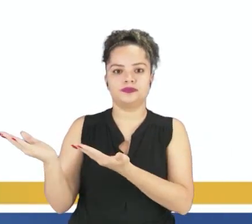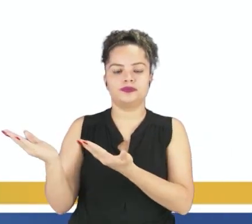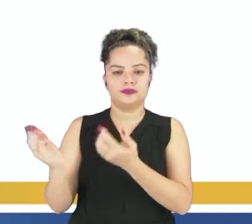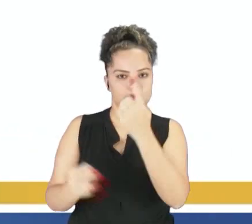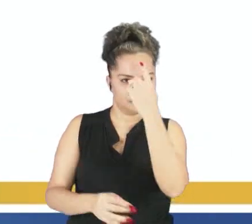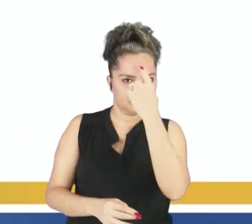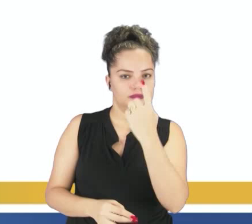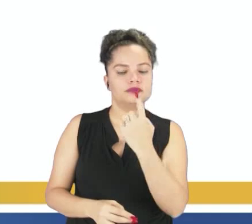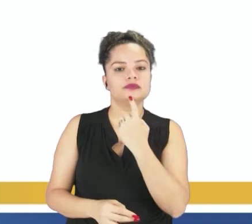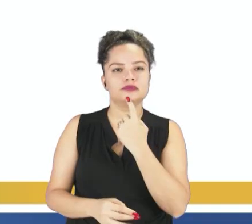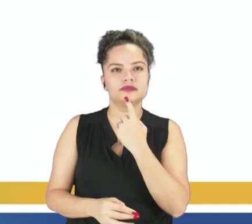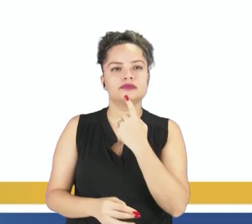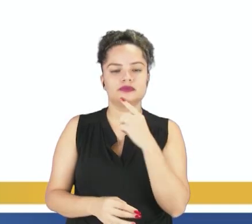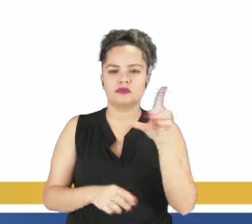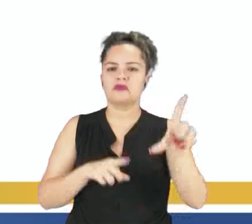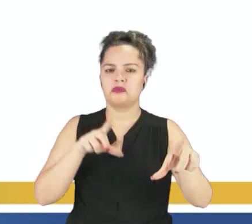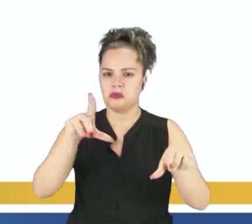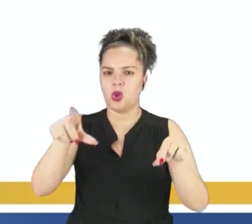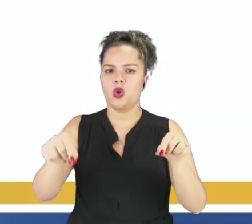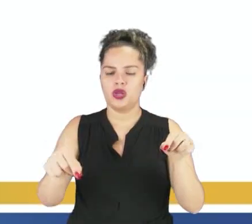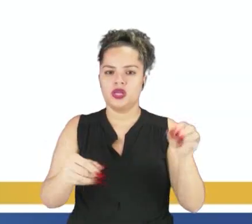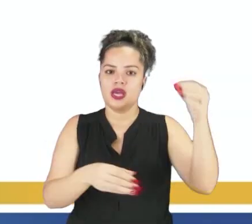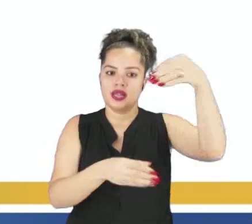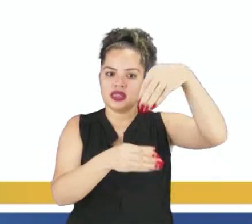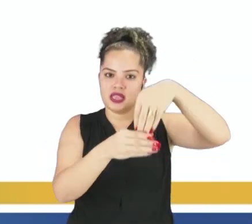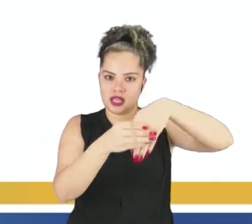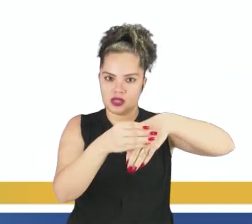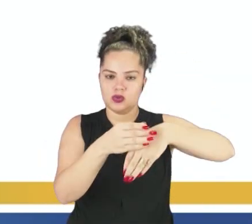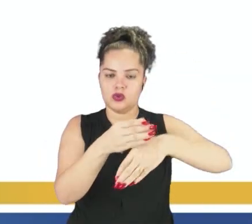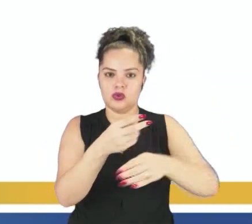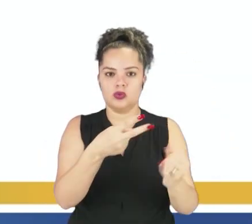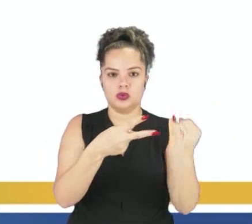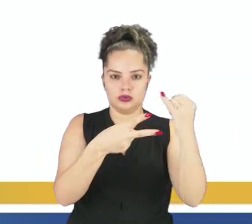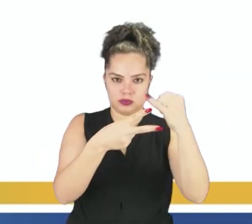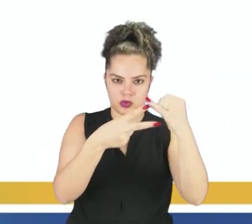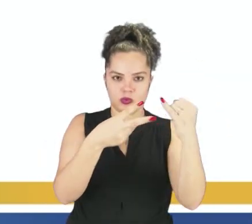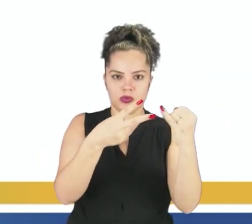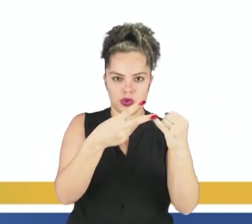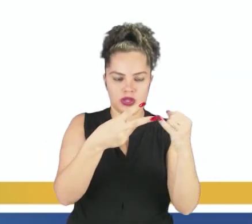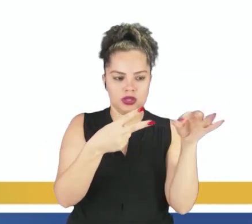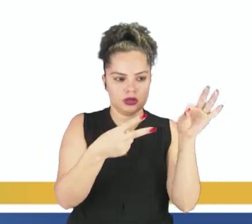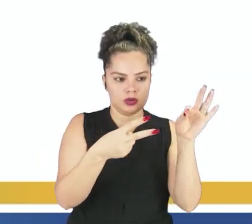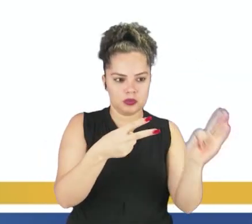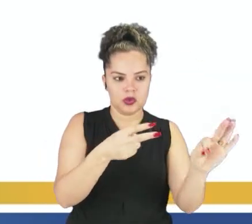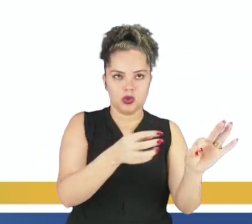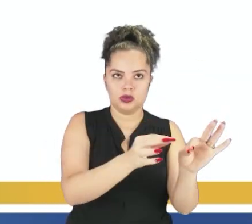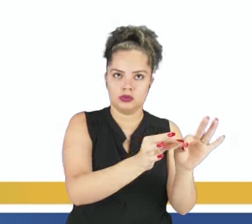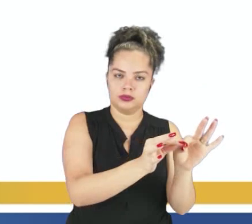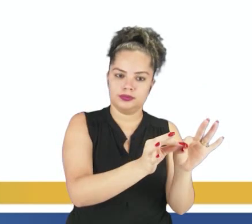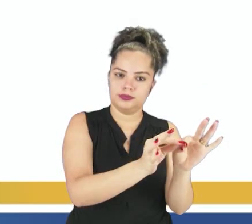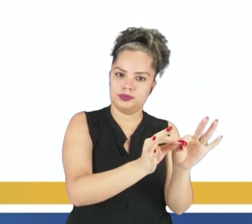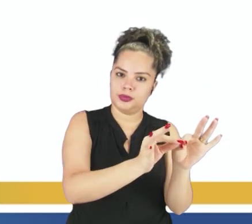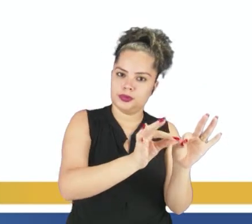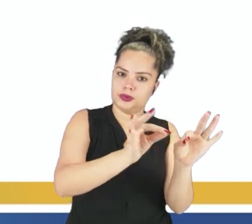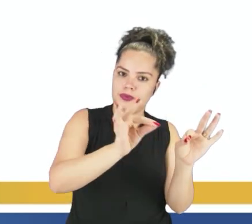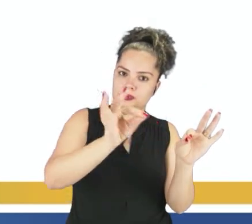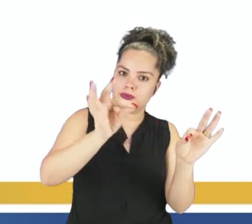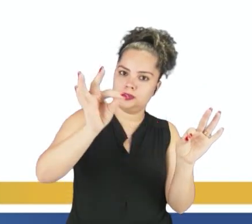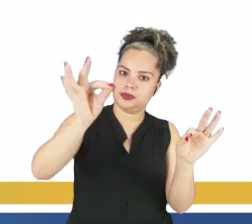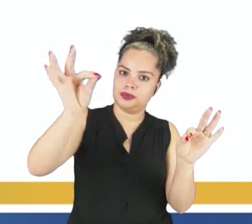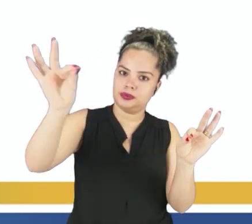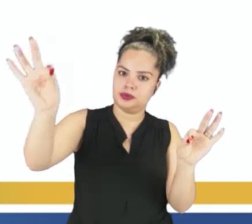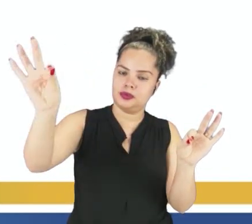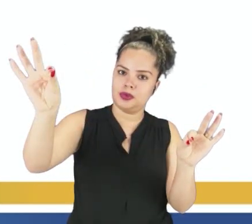Nós escolhemos 2 pontos dentro desse polígono, traçamos um segmento de reta, só que o que